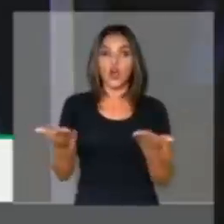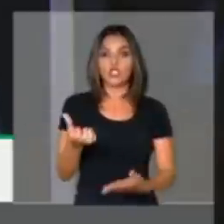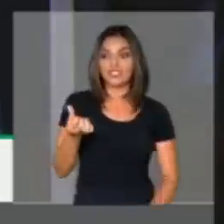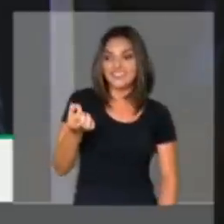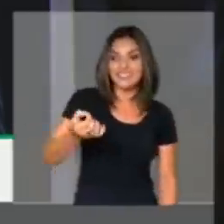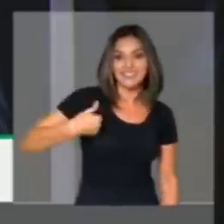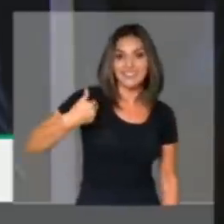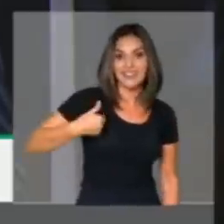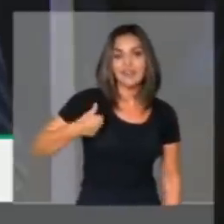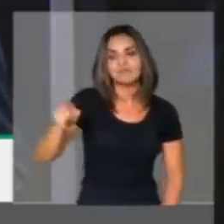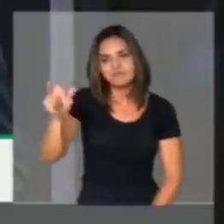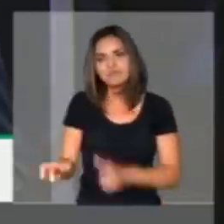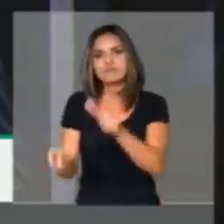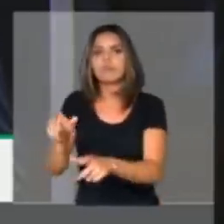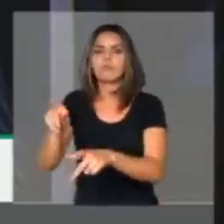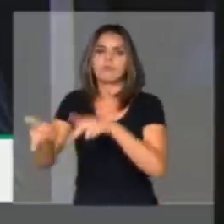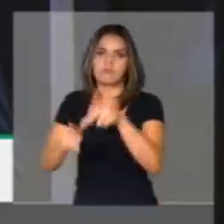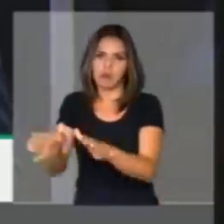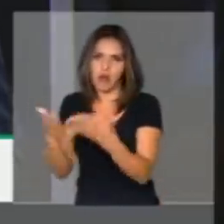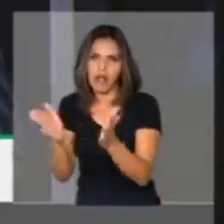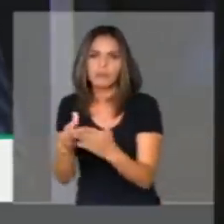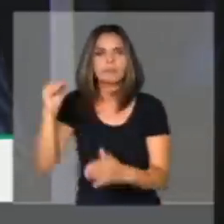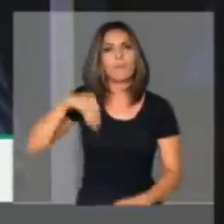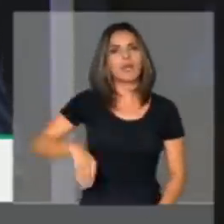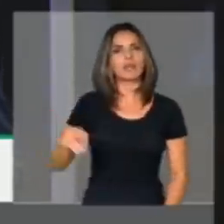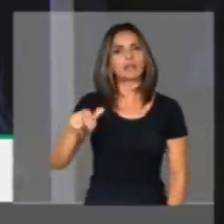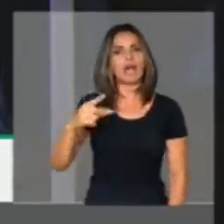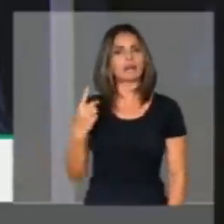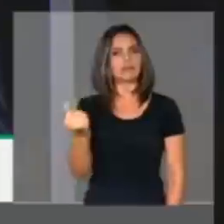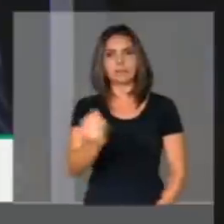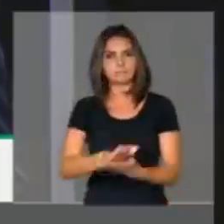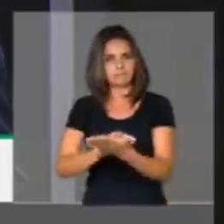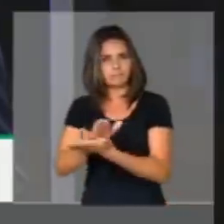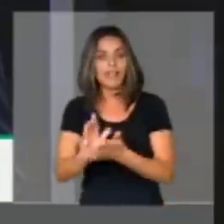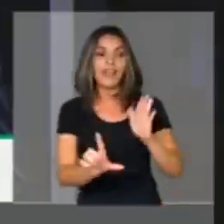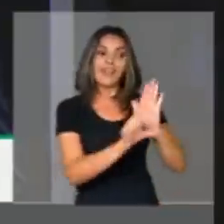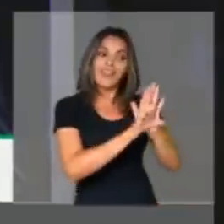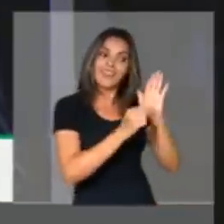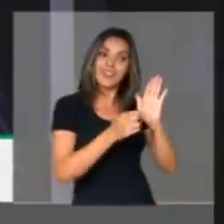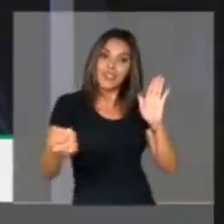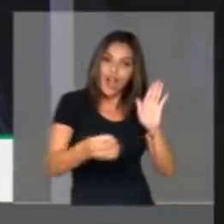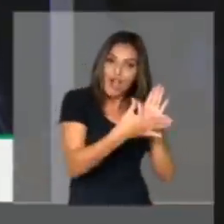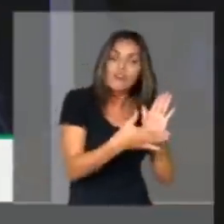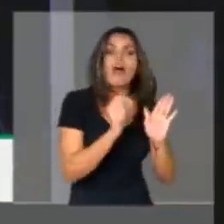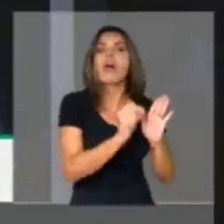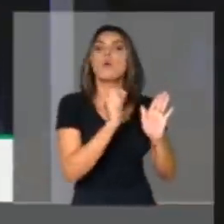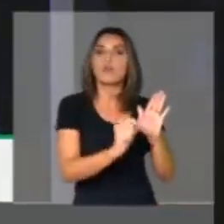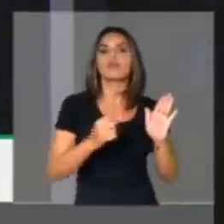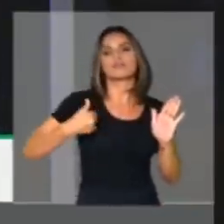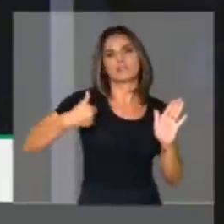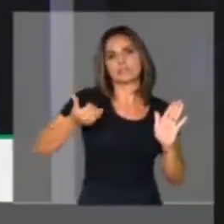anos de idade, o mais pobre não recebe absolutamente nada. E o que se propõe na nova Previdência é que já